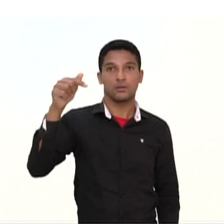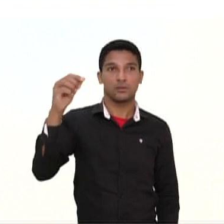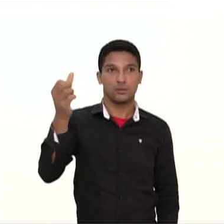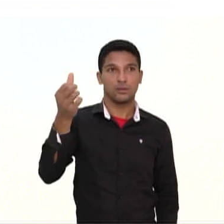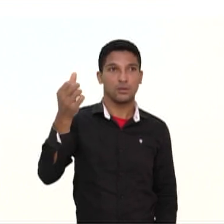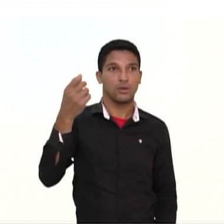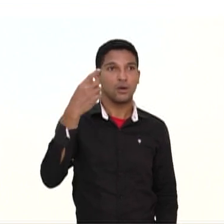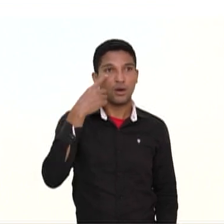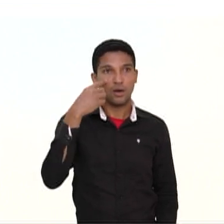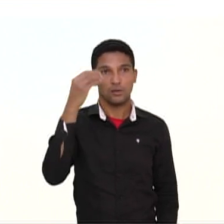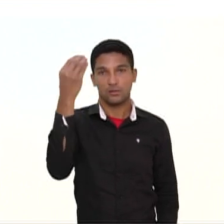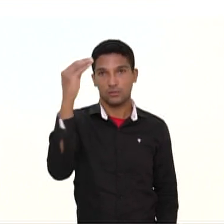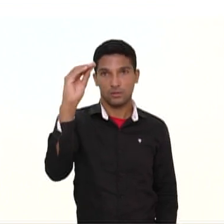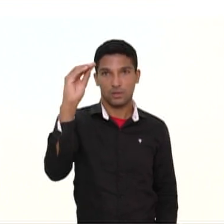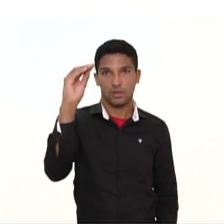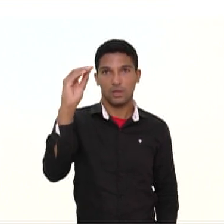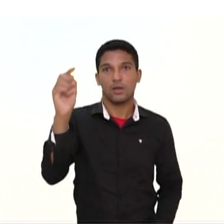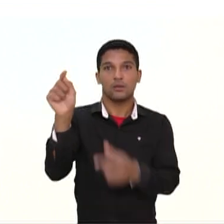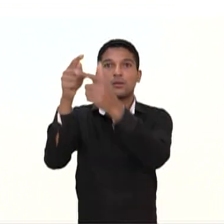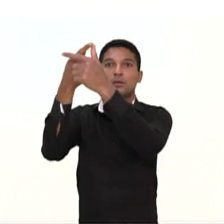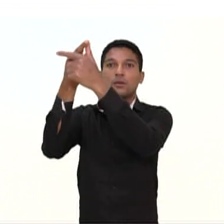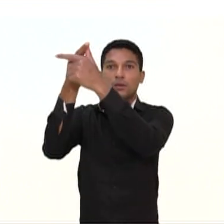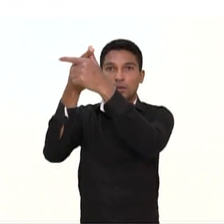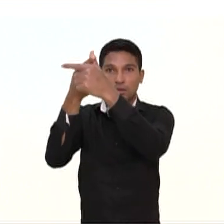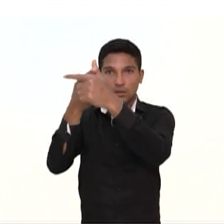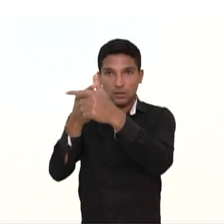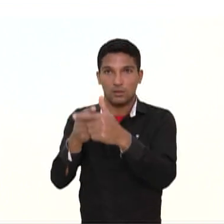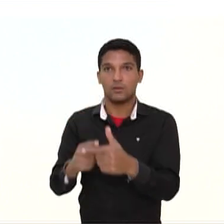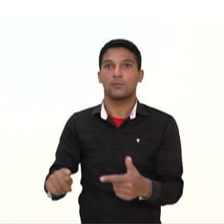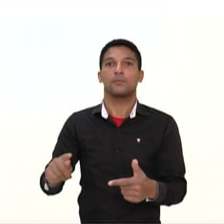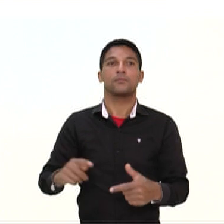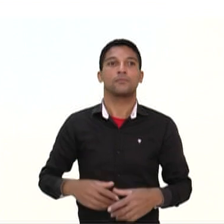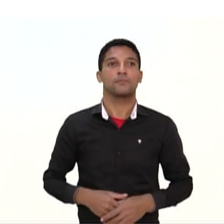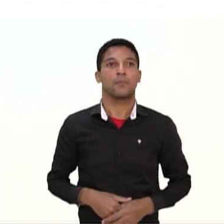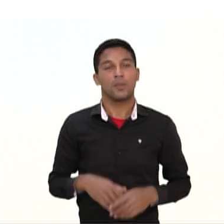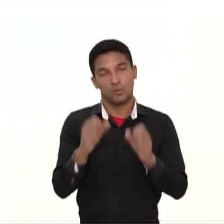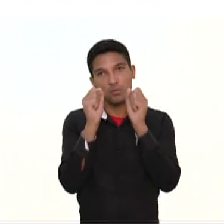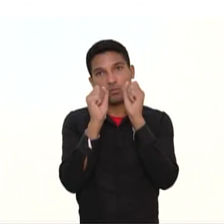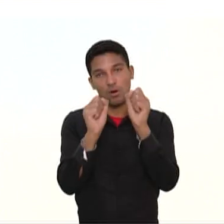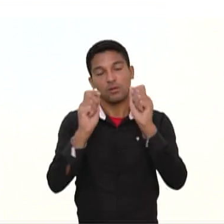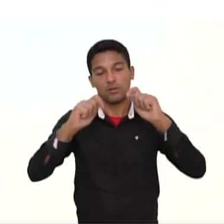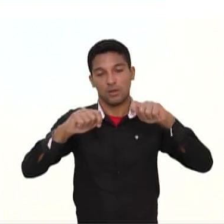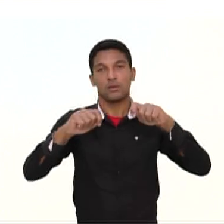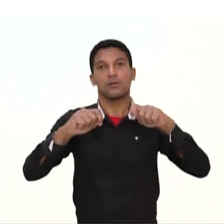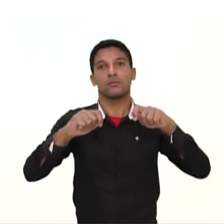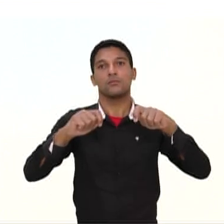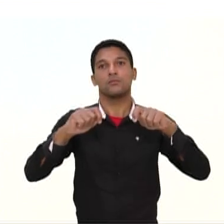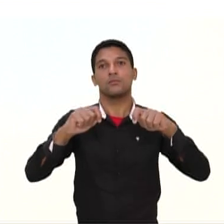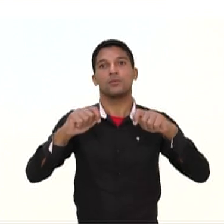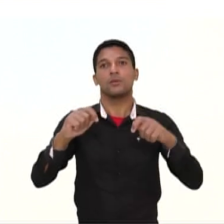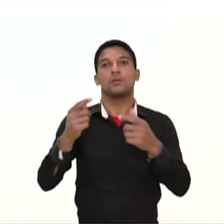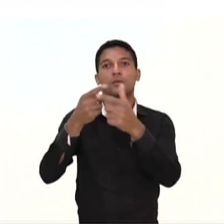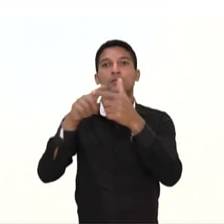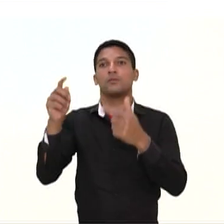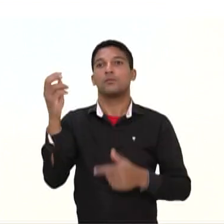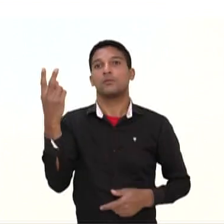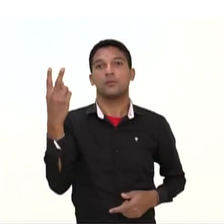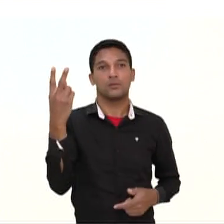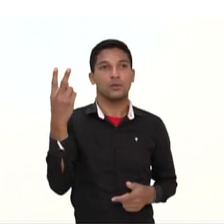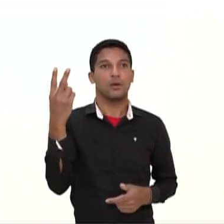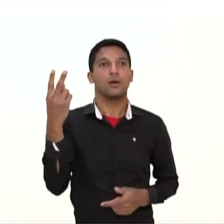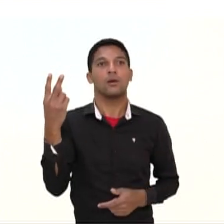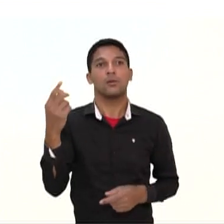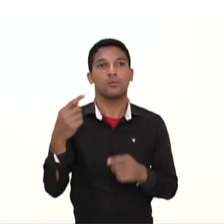676, que é o número que eu tenho que extrair a raiz quadrada. Esse número é par, eu posso dividir por 2. Dividindo ele por 2, fica 338,